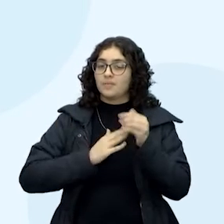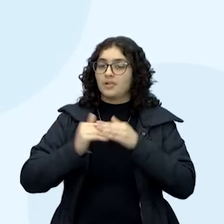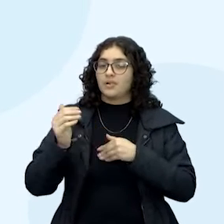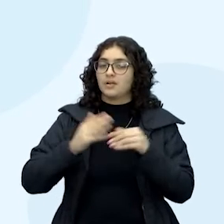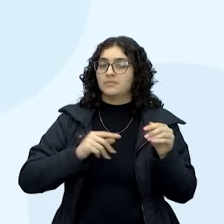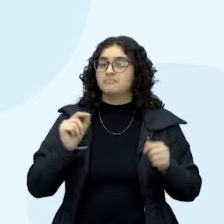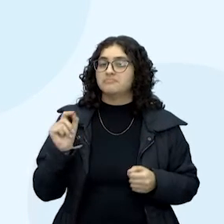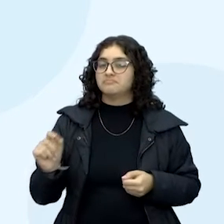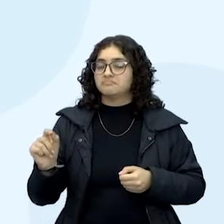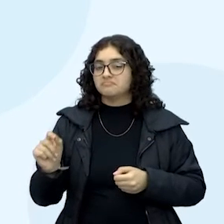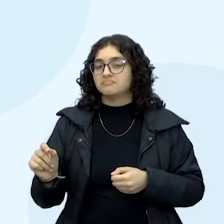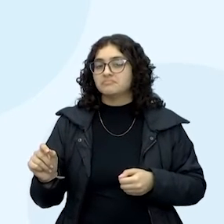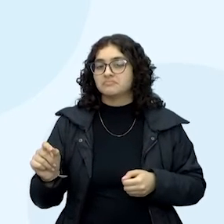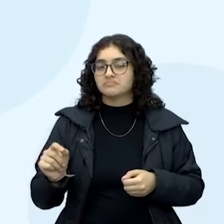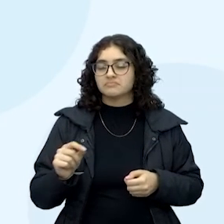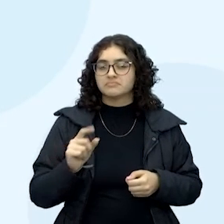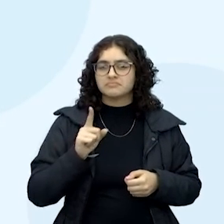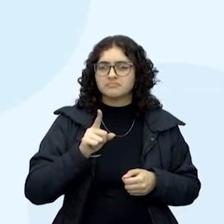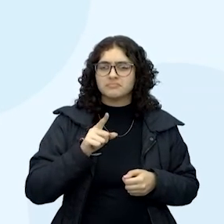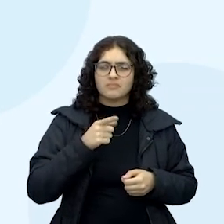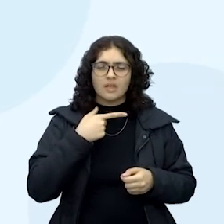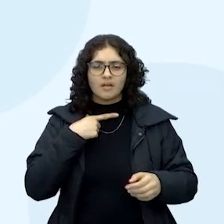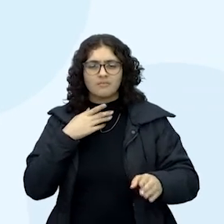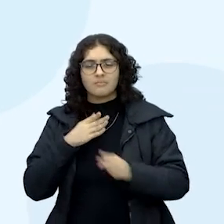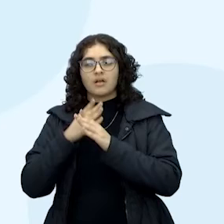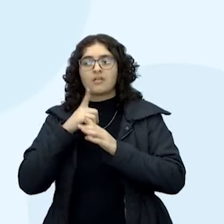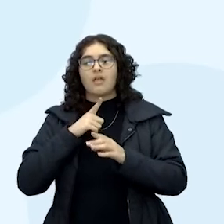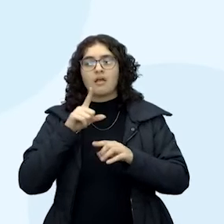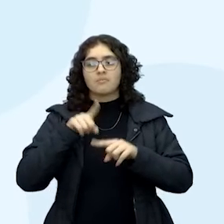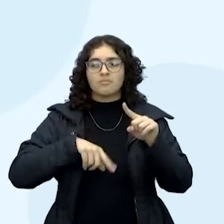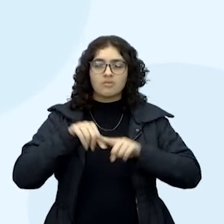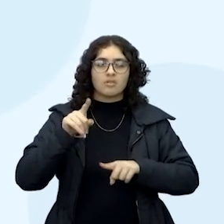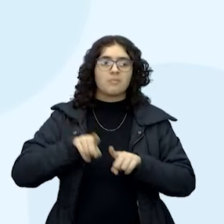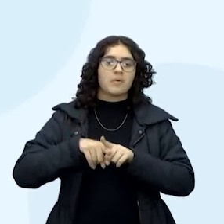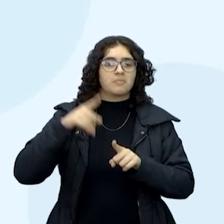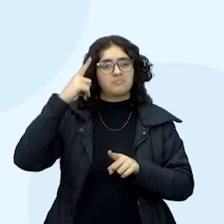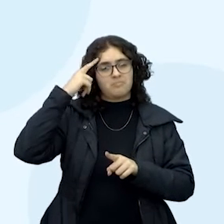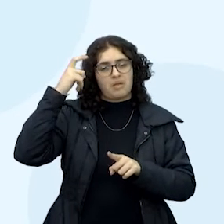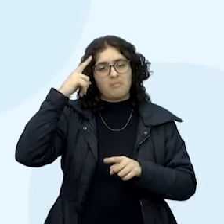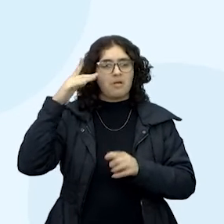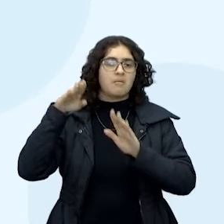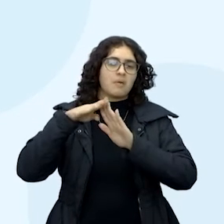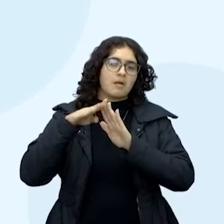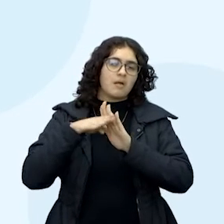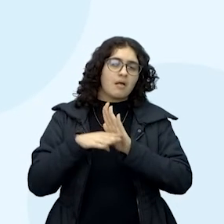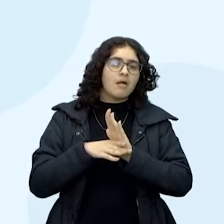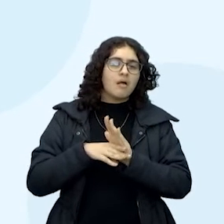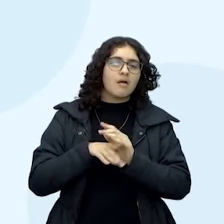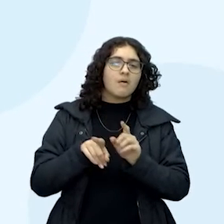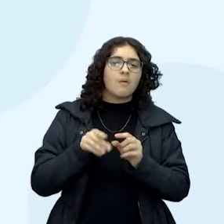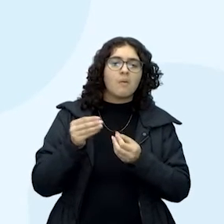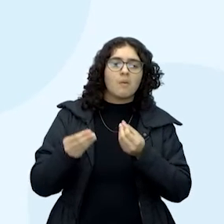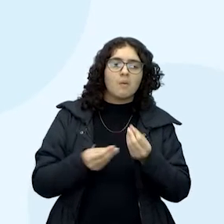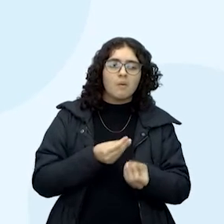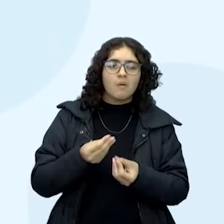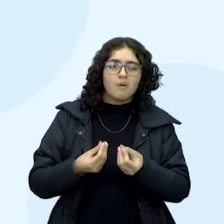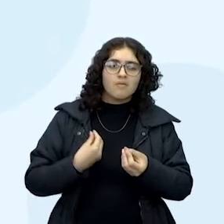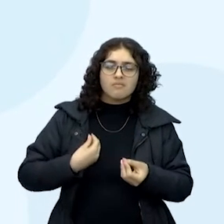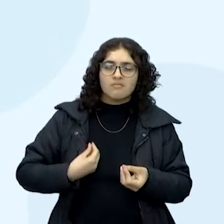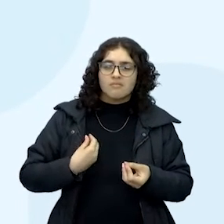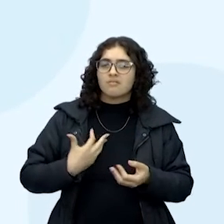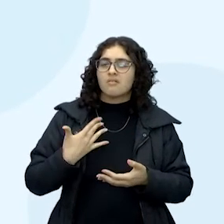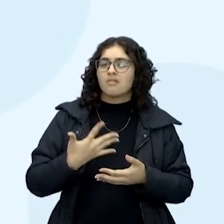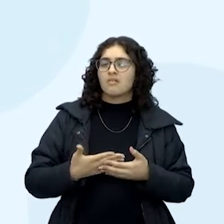é reconhecer produtos ou processos criativos por meio de fruição, vivências